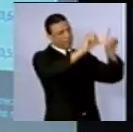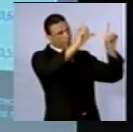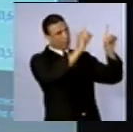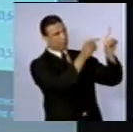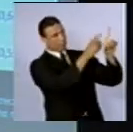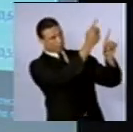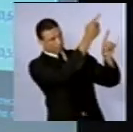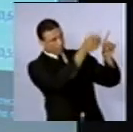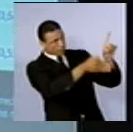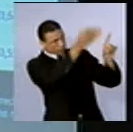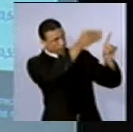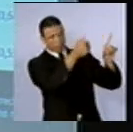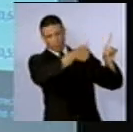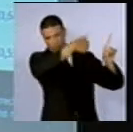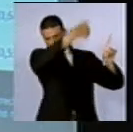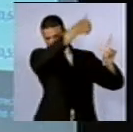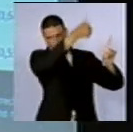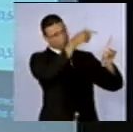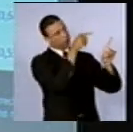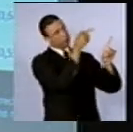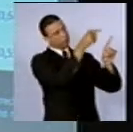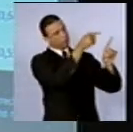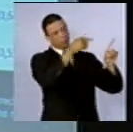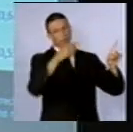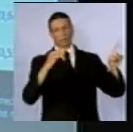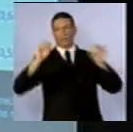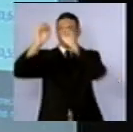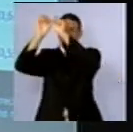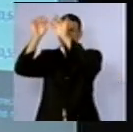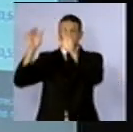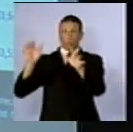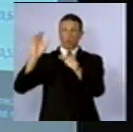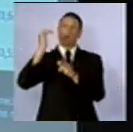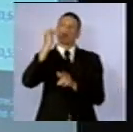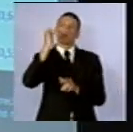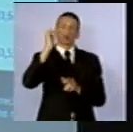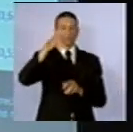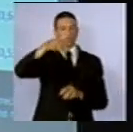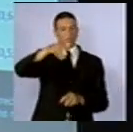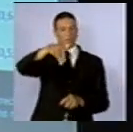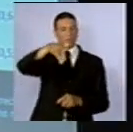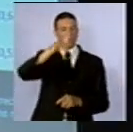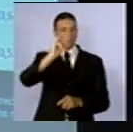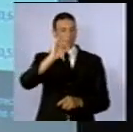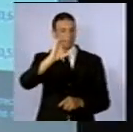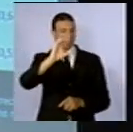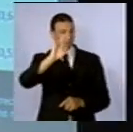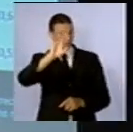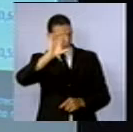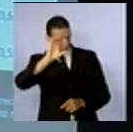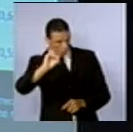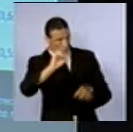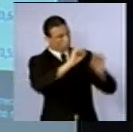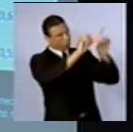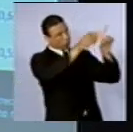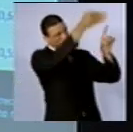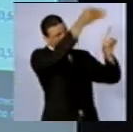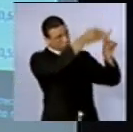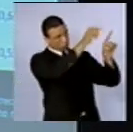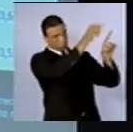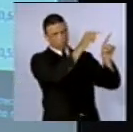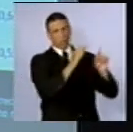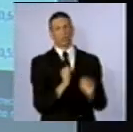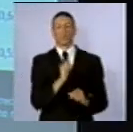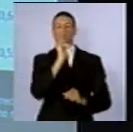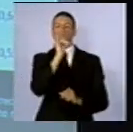os campos magnéticos em microtesla né E nós temos três estratos Então as crianças